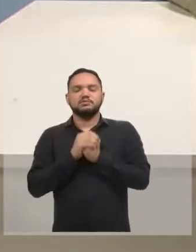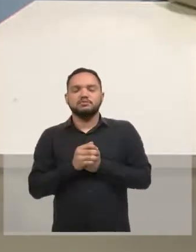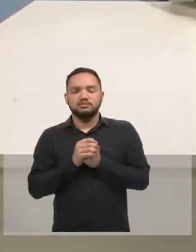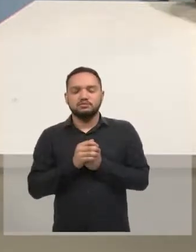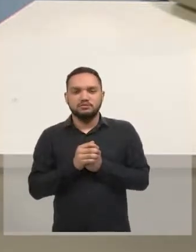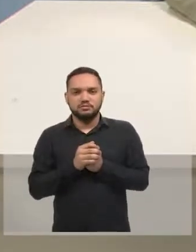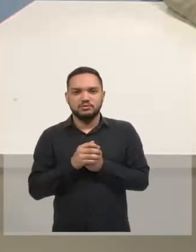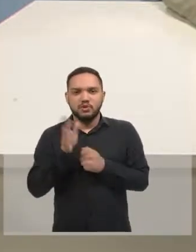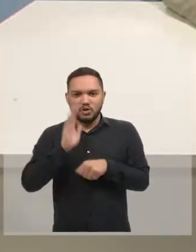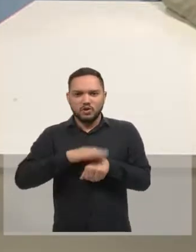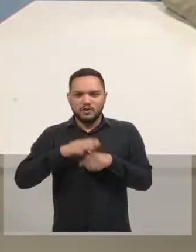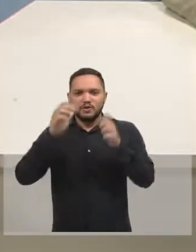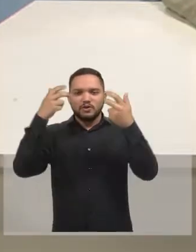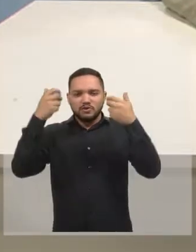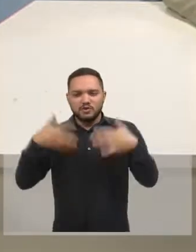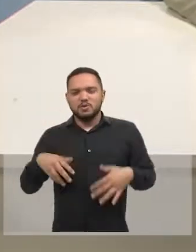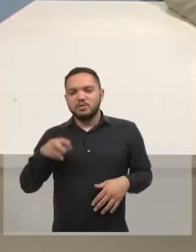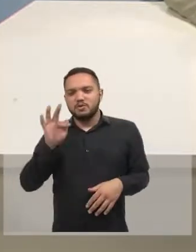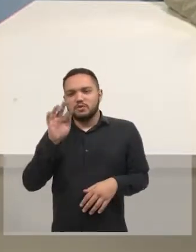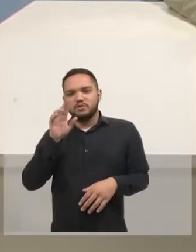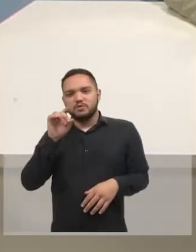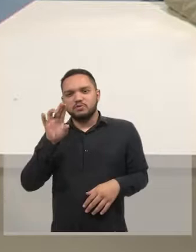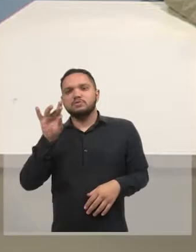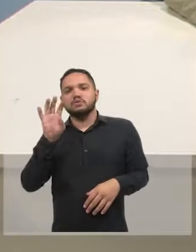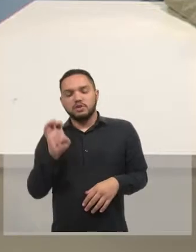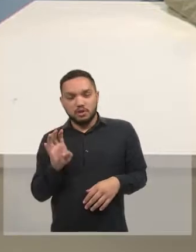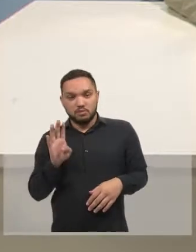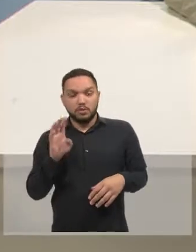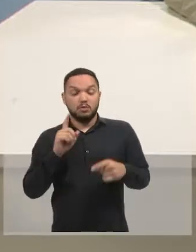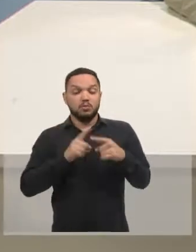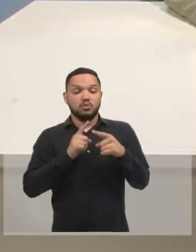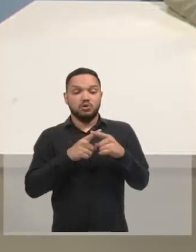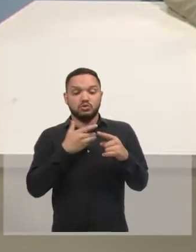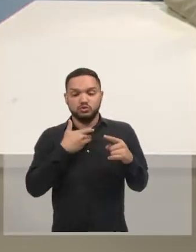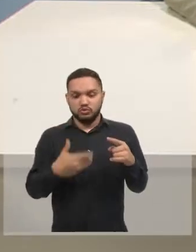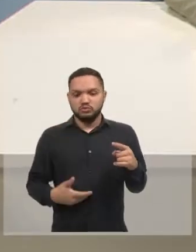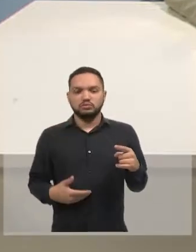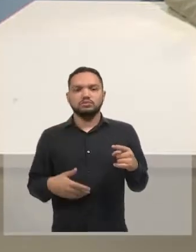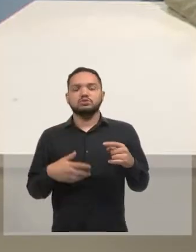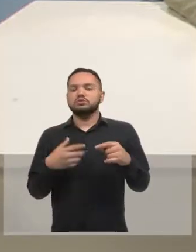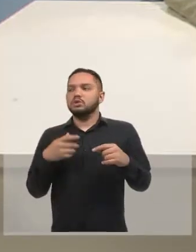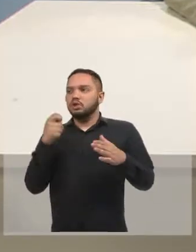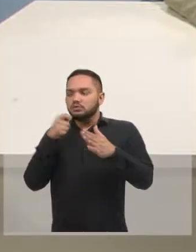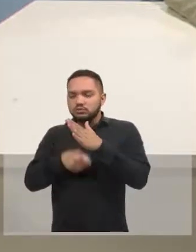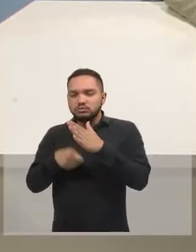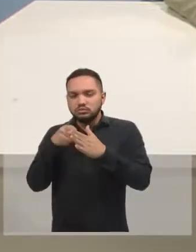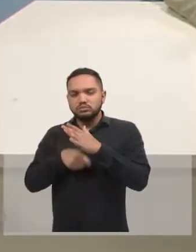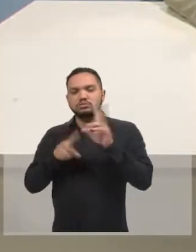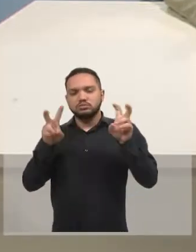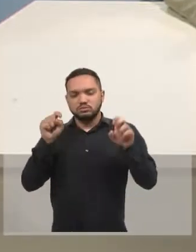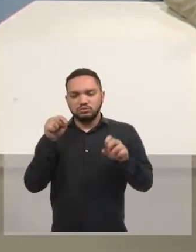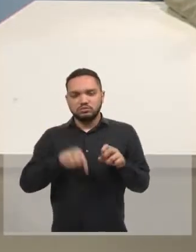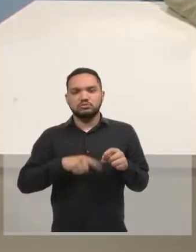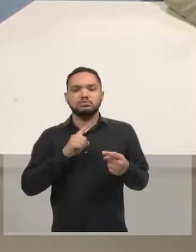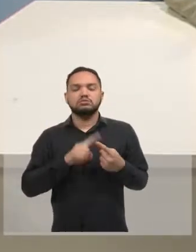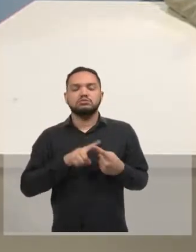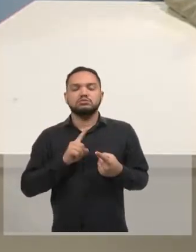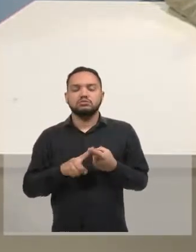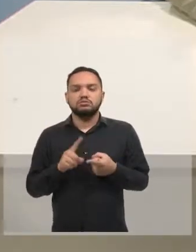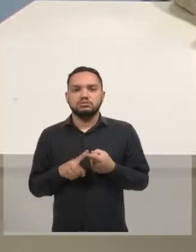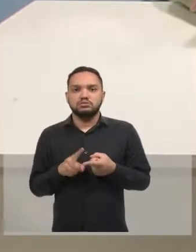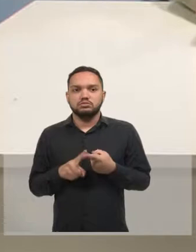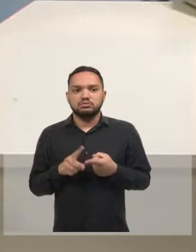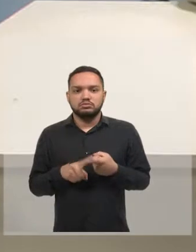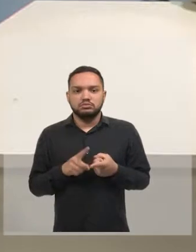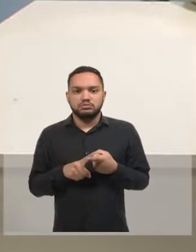nós conversamos nesse instante, né? E, inclusive, é uma pauta, os governadores levaram essa pauta, ainda tem a